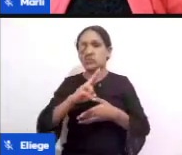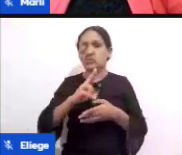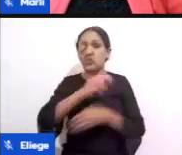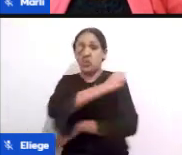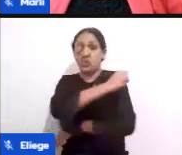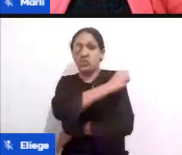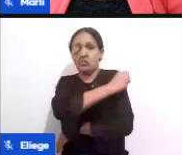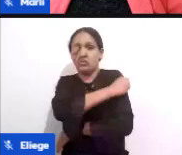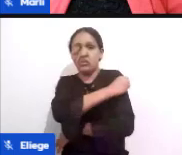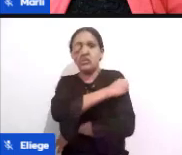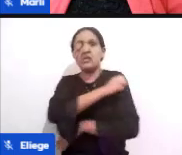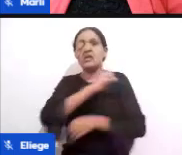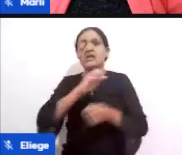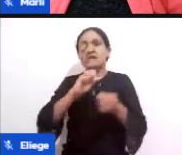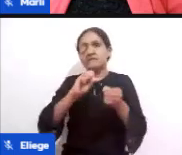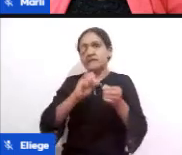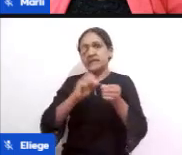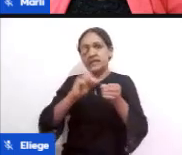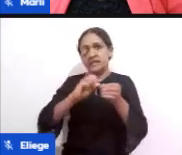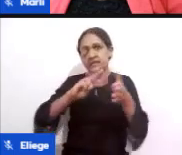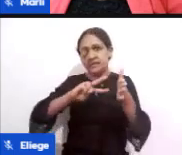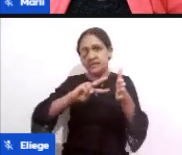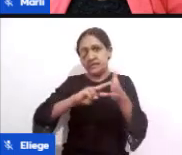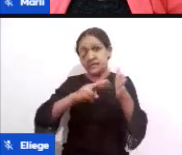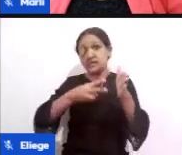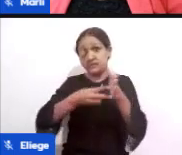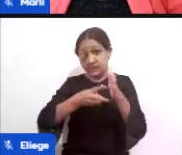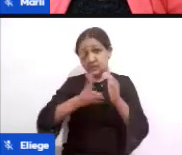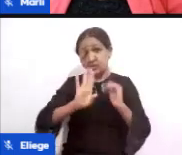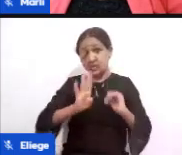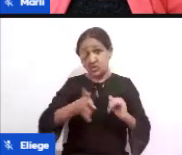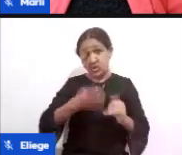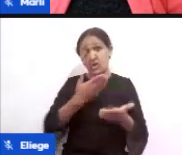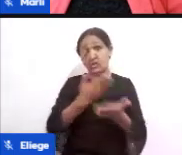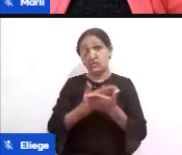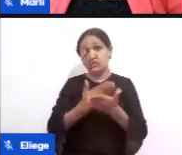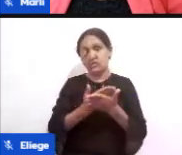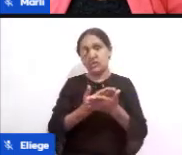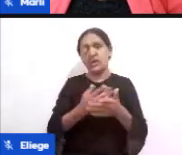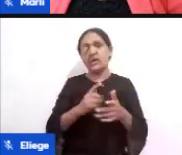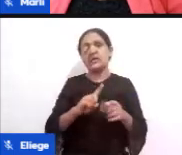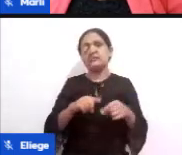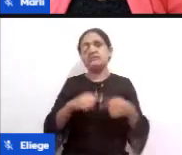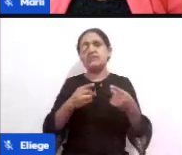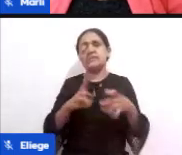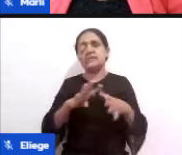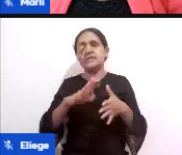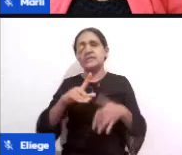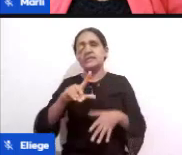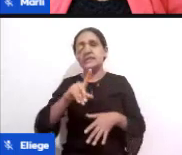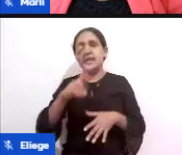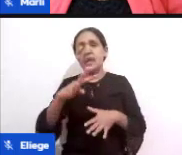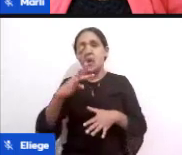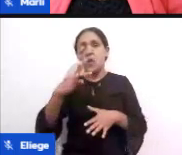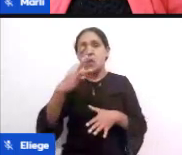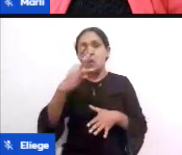está estudando. Então, olha só, pessoal, nós partimos dos conhecimentos prévios desses alunos, que já